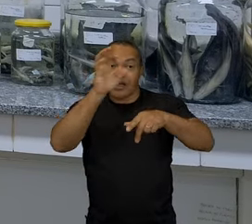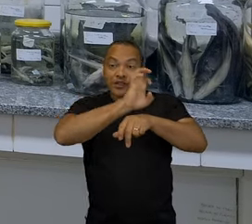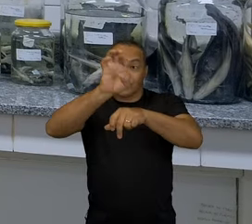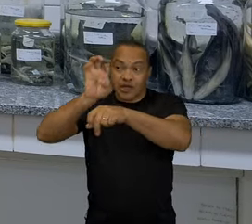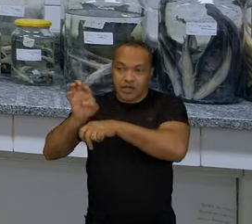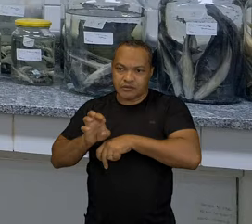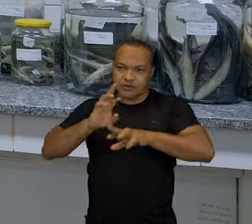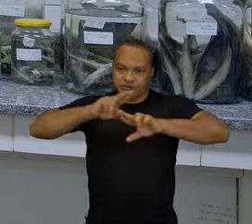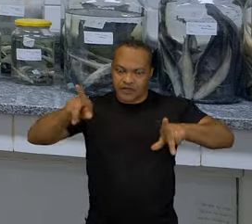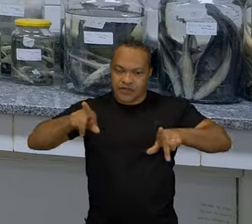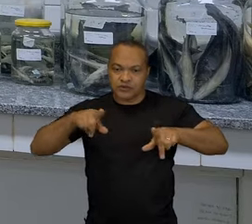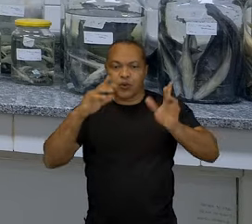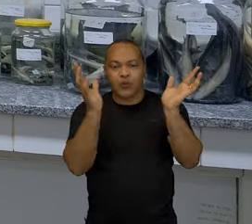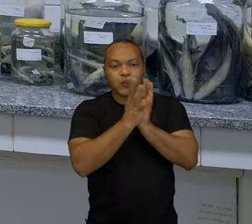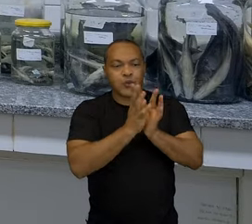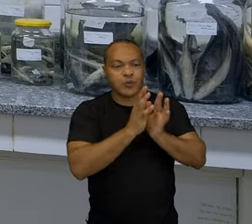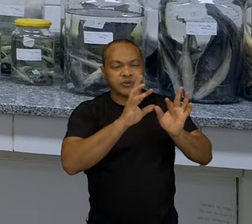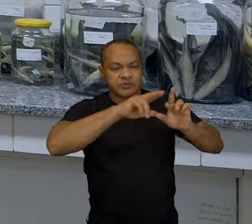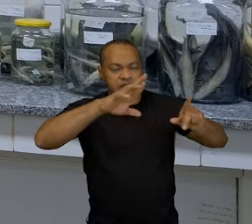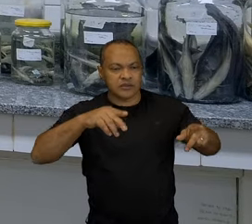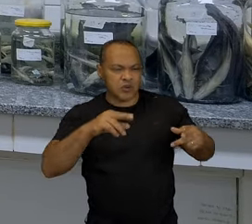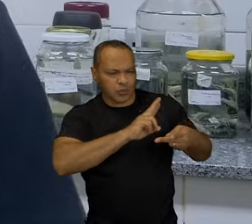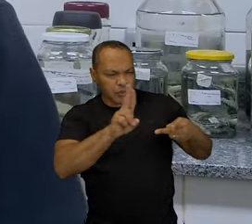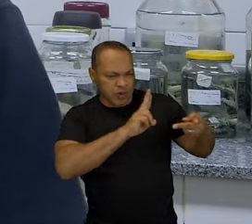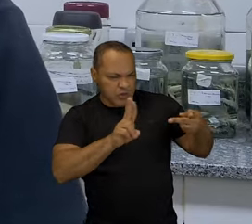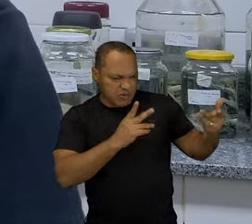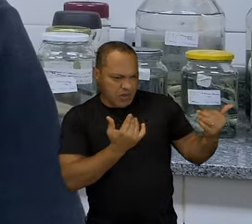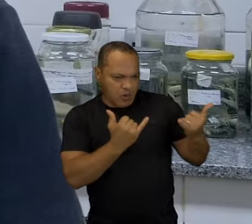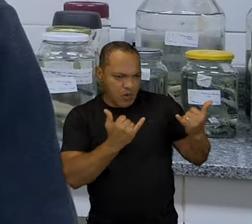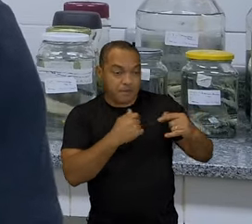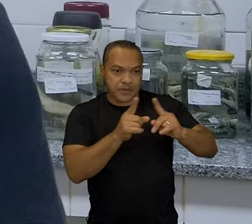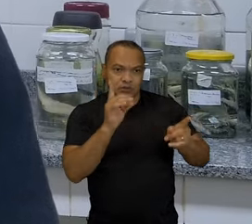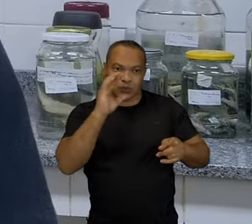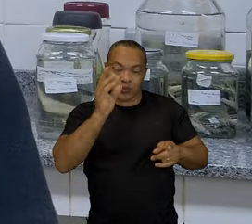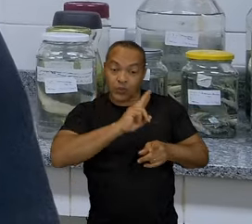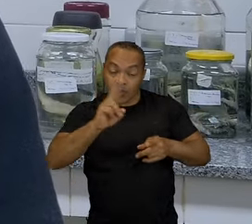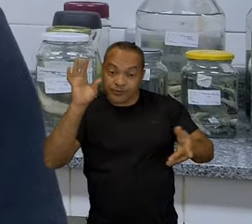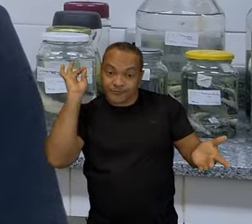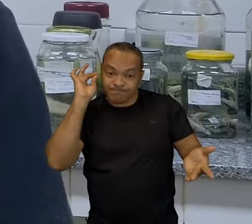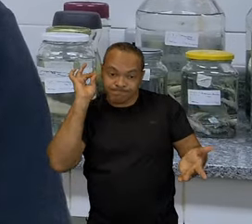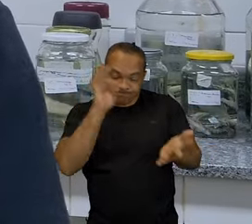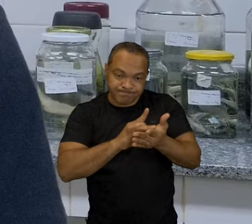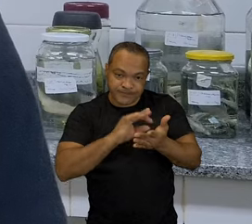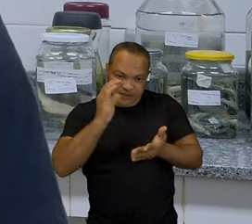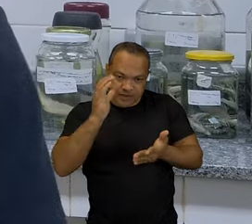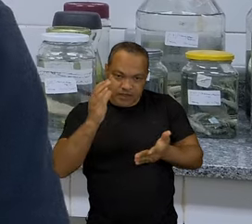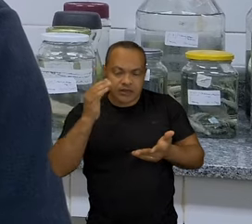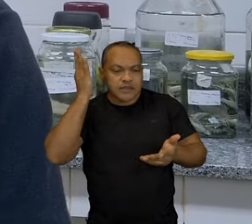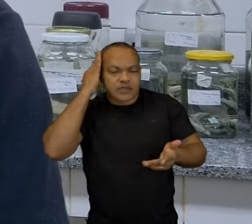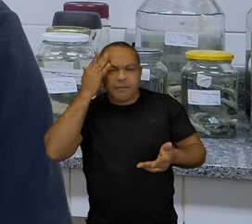para região, ou podem agrupar várias espécies sobre o mesmo nome, os nomes científicos são mais precisos e possibilitam